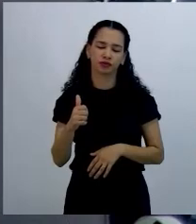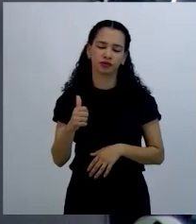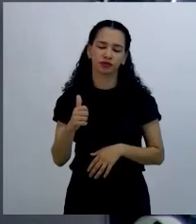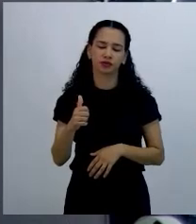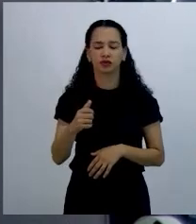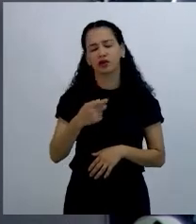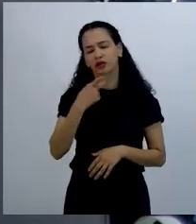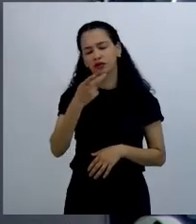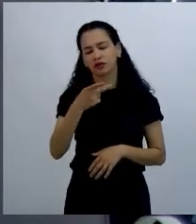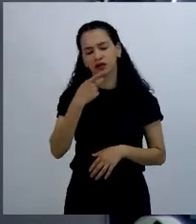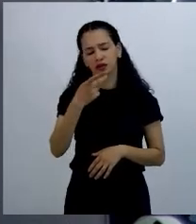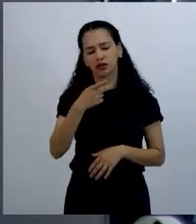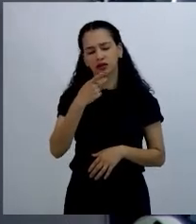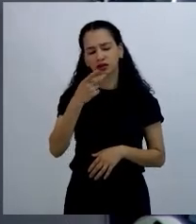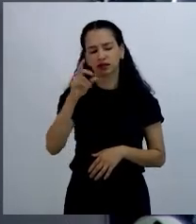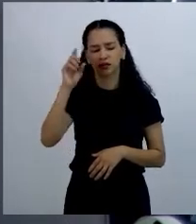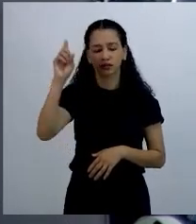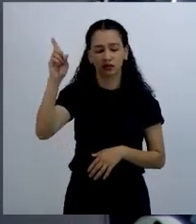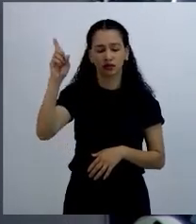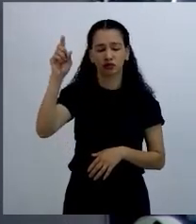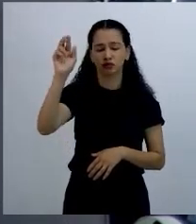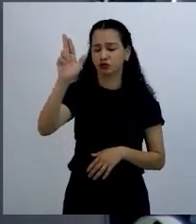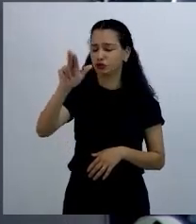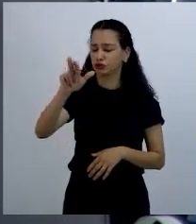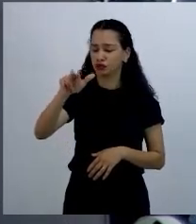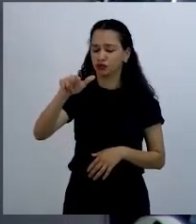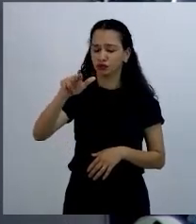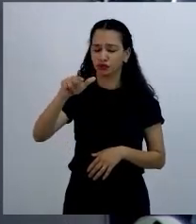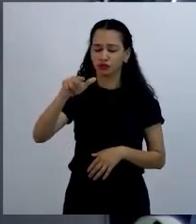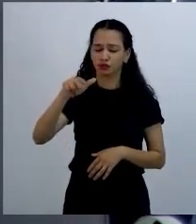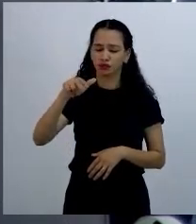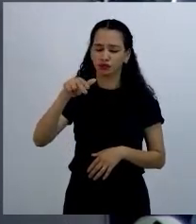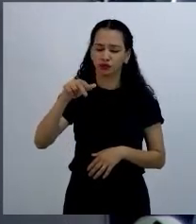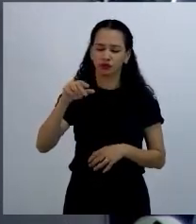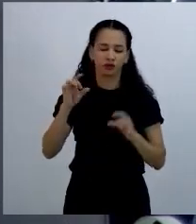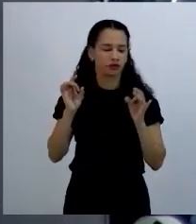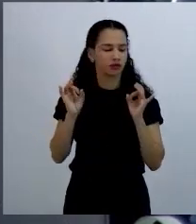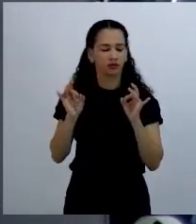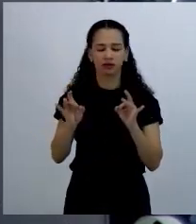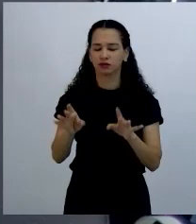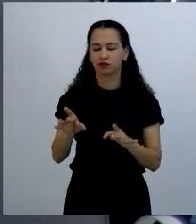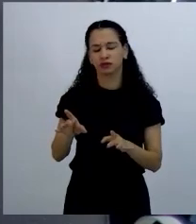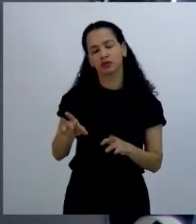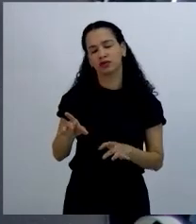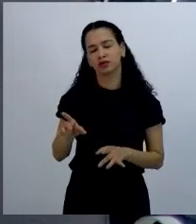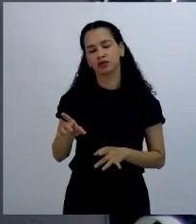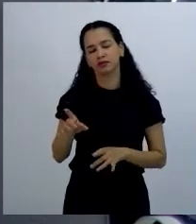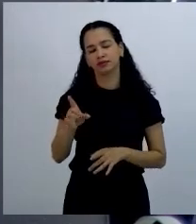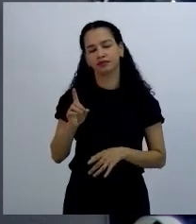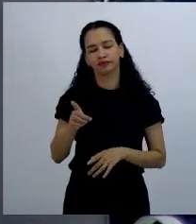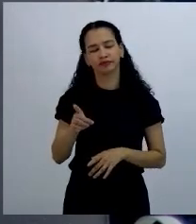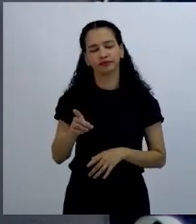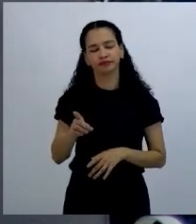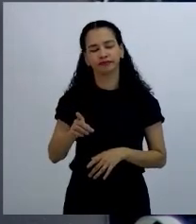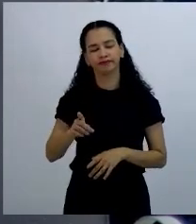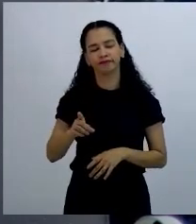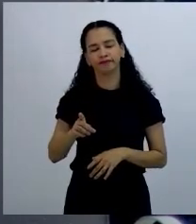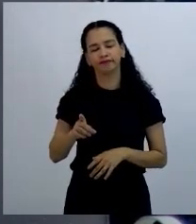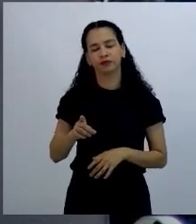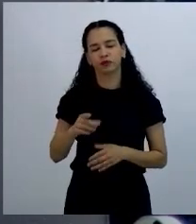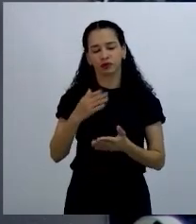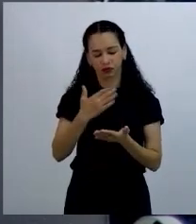aquilo que Deus começou no seu coração ele há de completar ele há de realizar para Glória